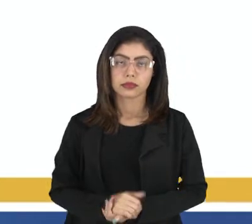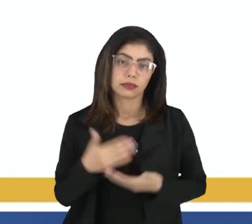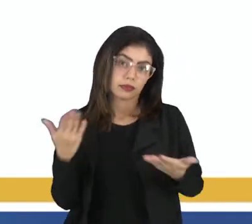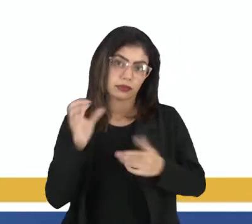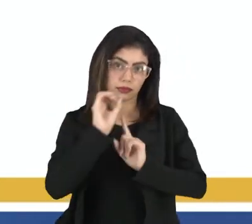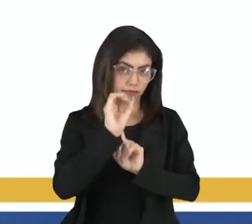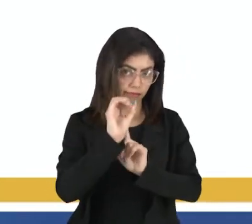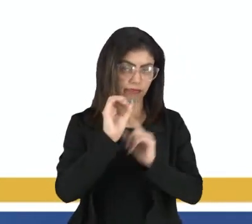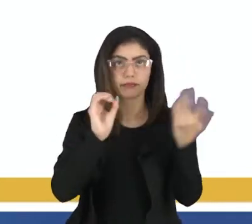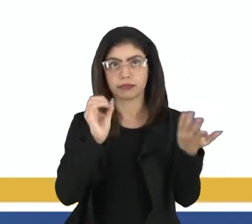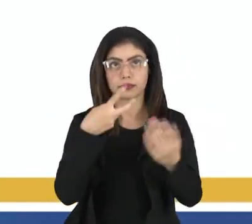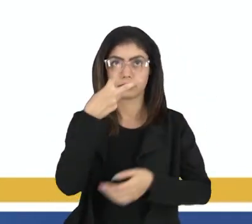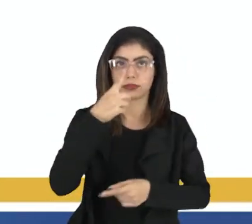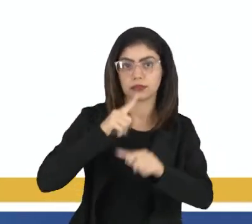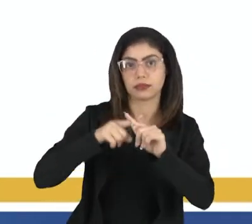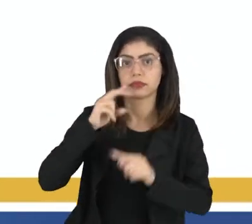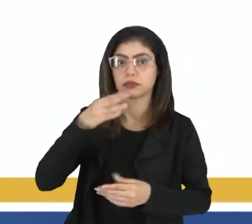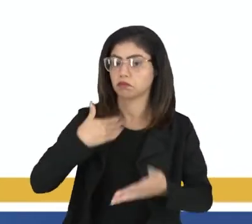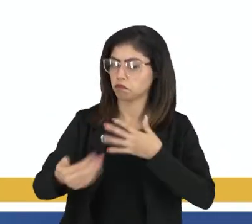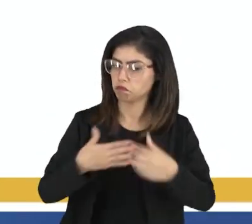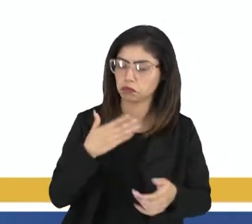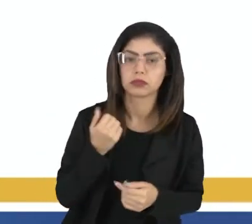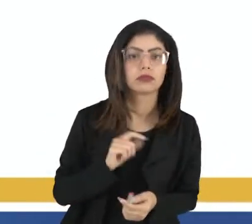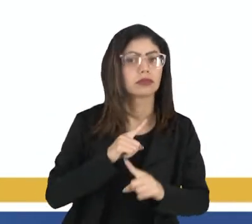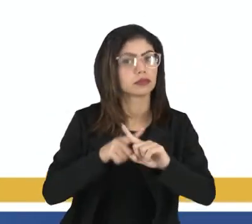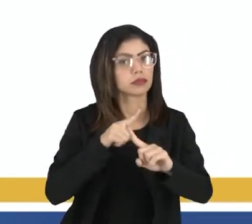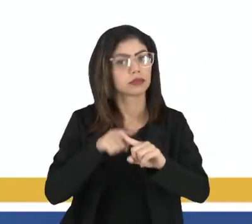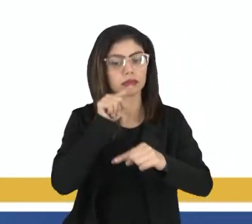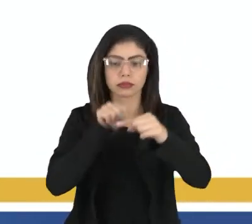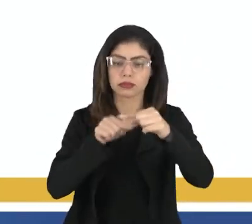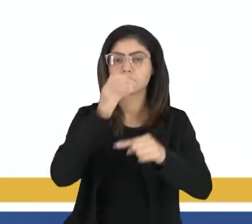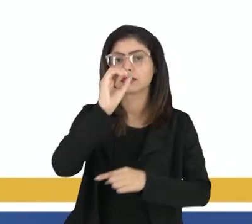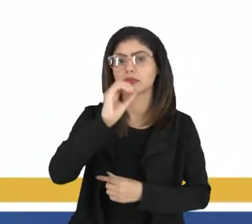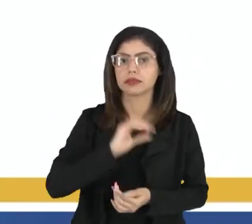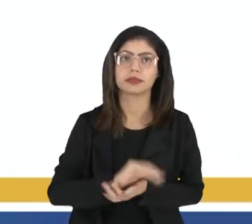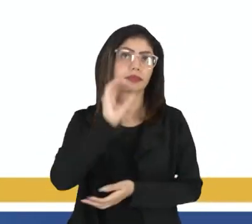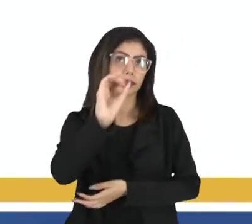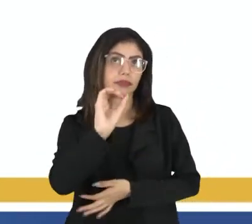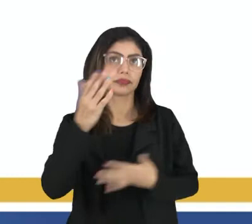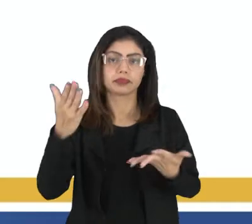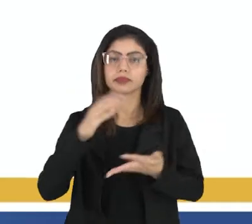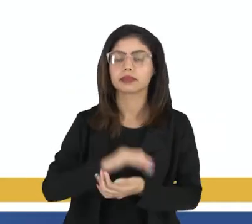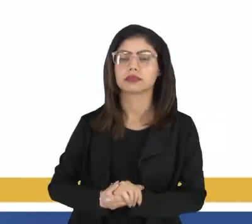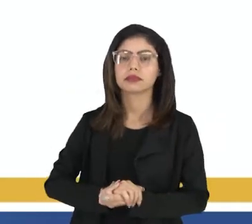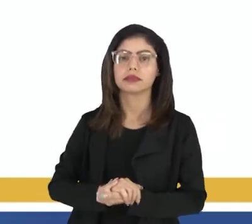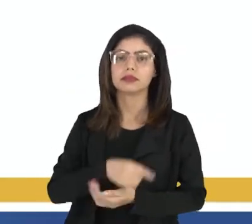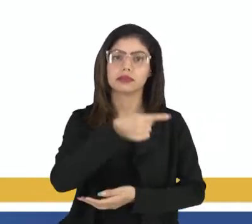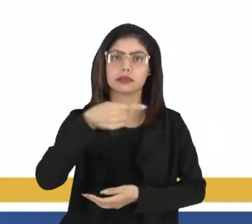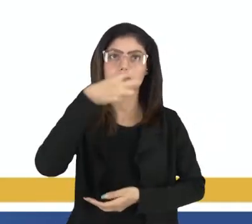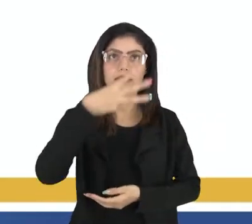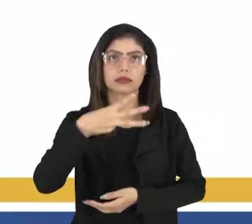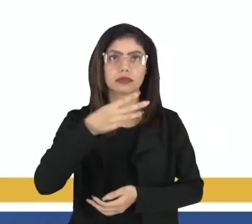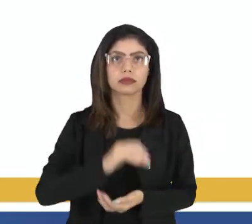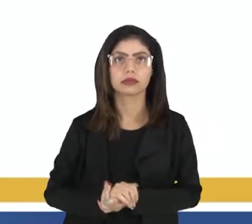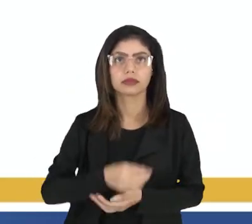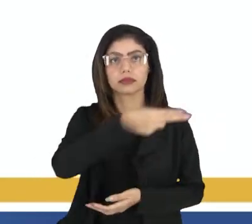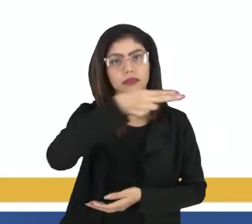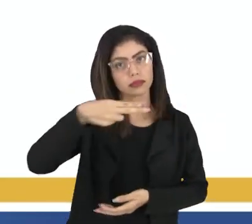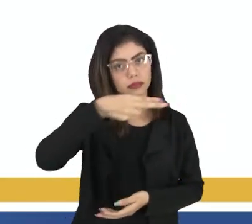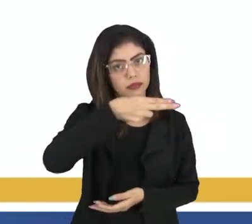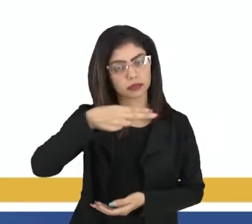0. 2 vezes 0, qualquer número multiplicado ou dividido por 0, é 0. Menos 3,